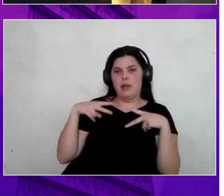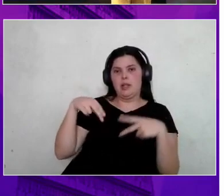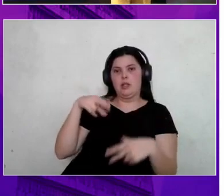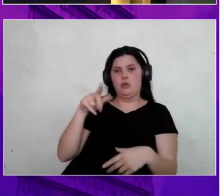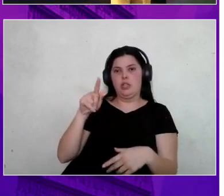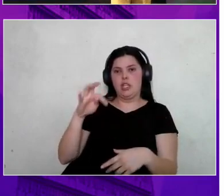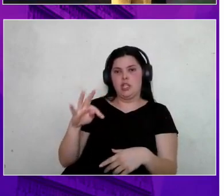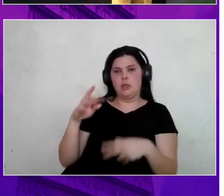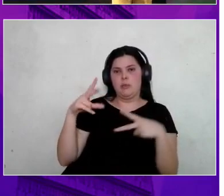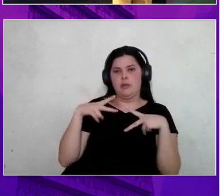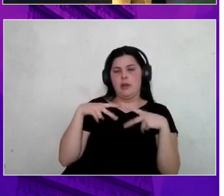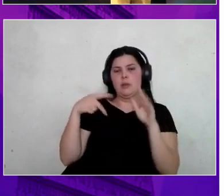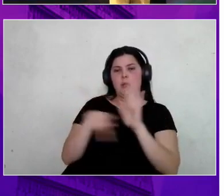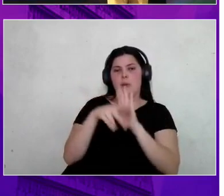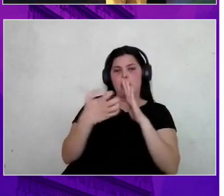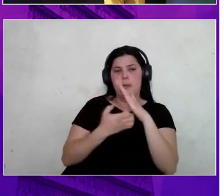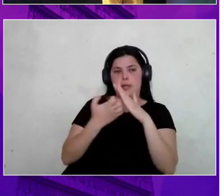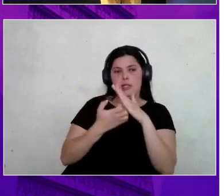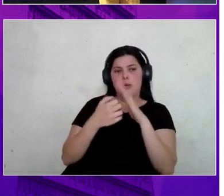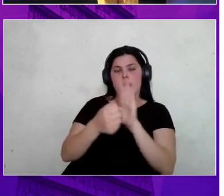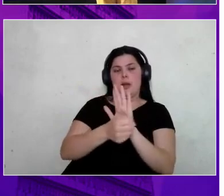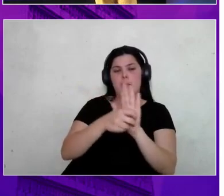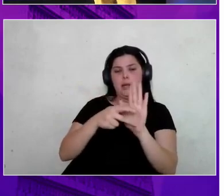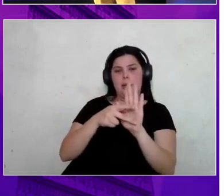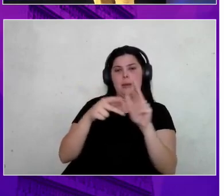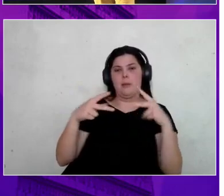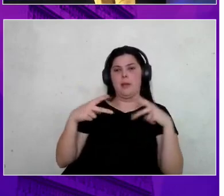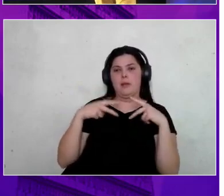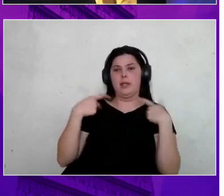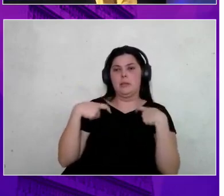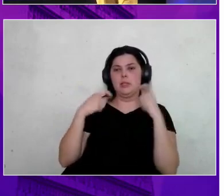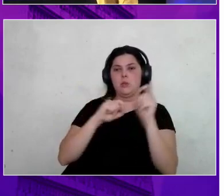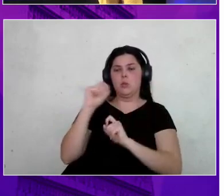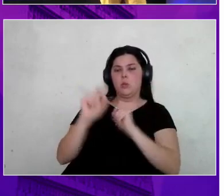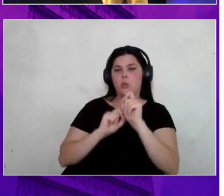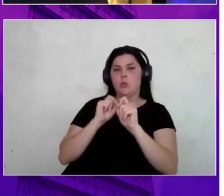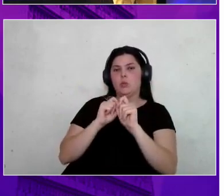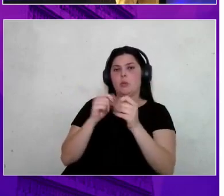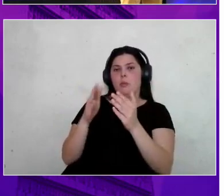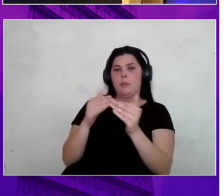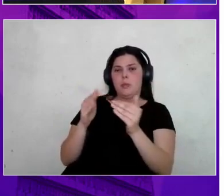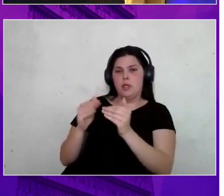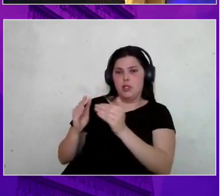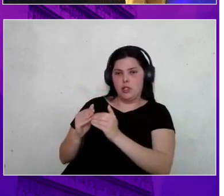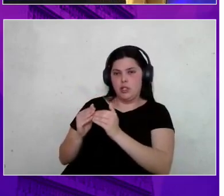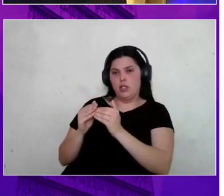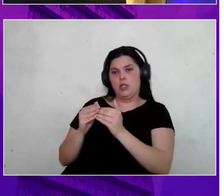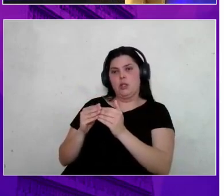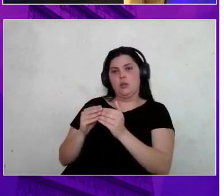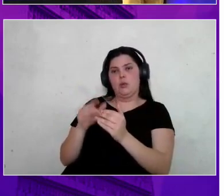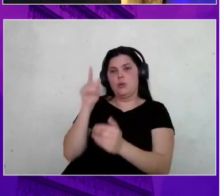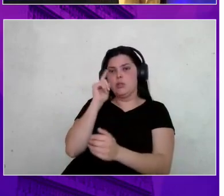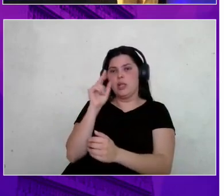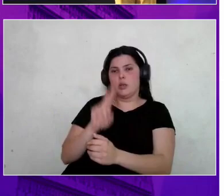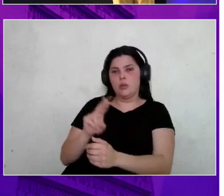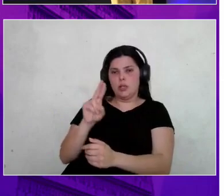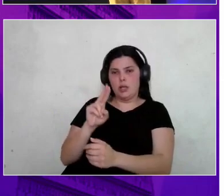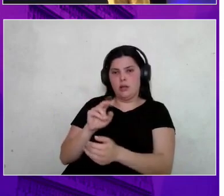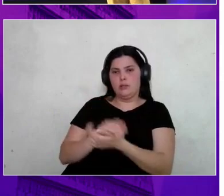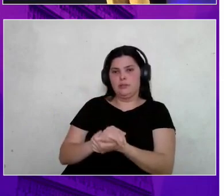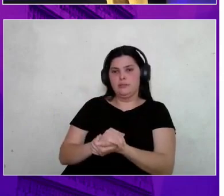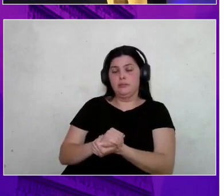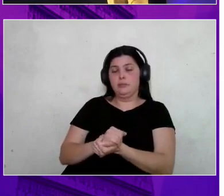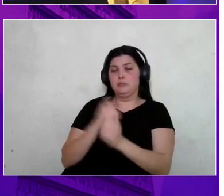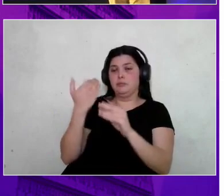aplicações privadas que necessitam fazer requisição de webhook fazem o uso desse nugget, enviam essa notificação